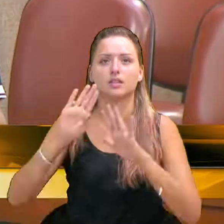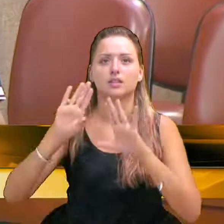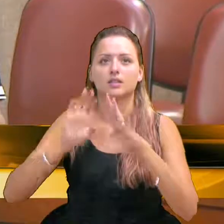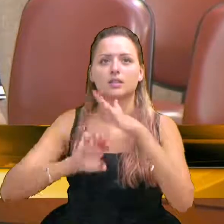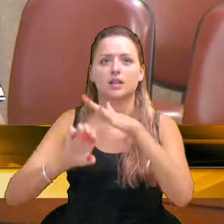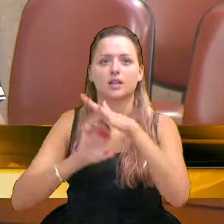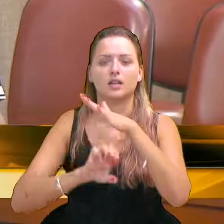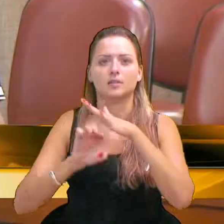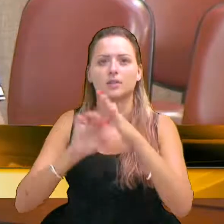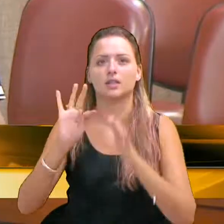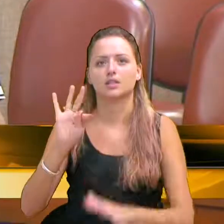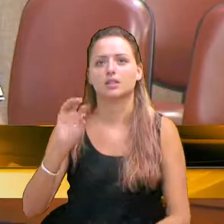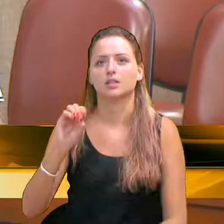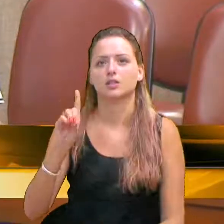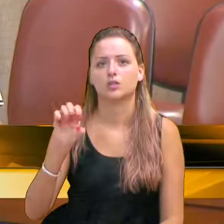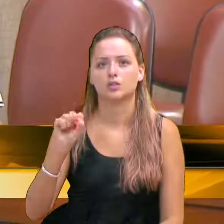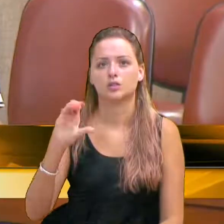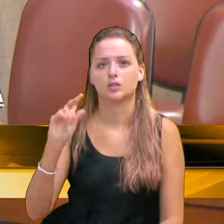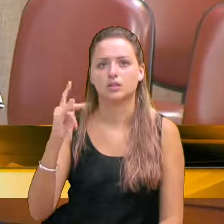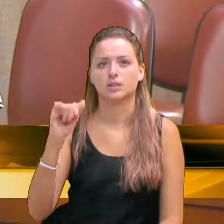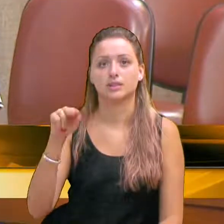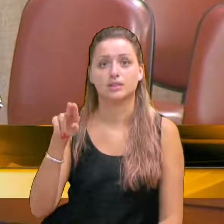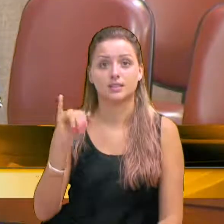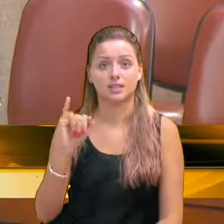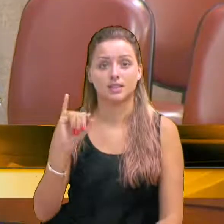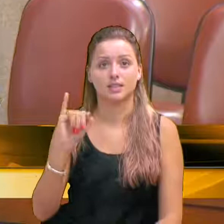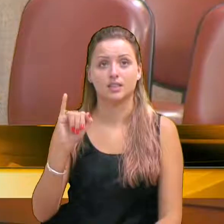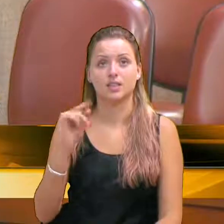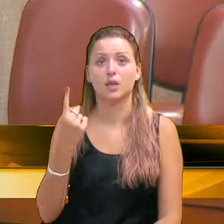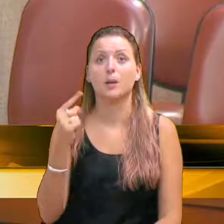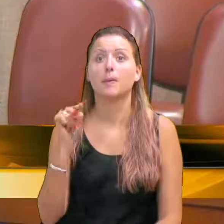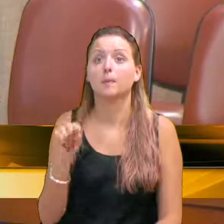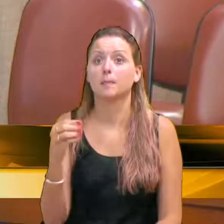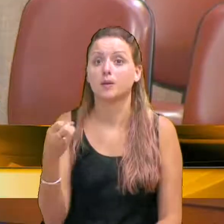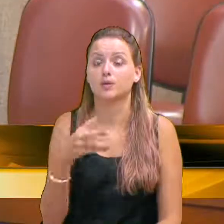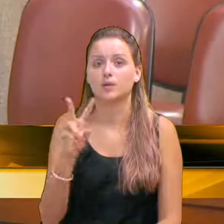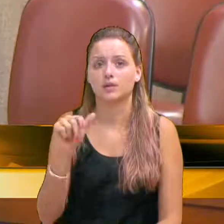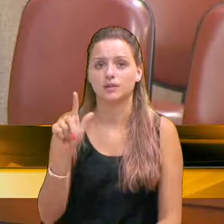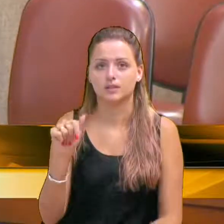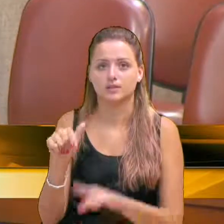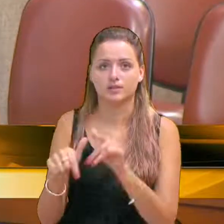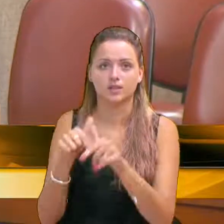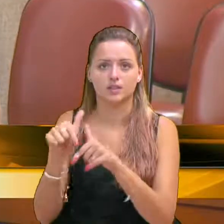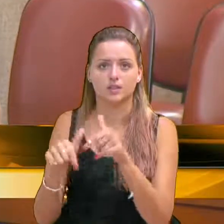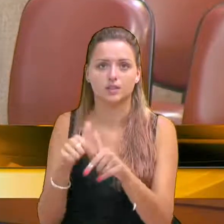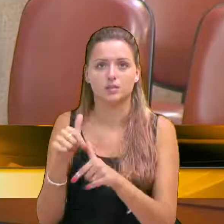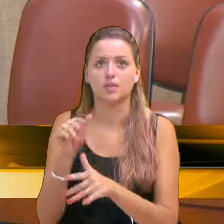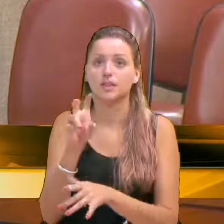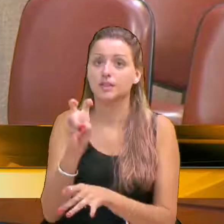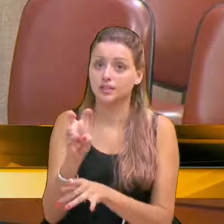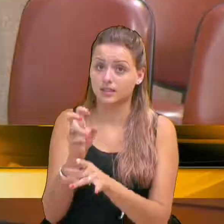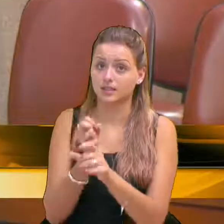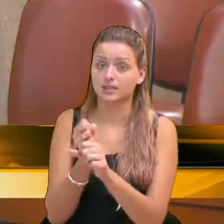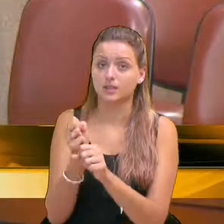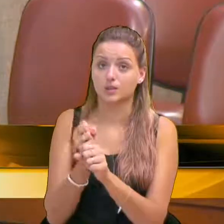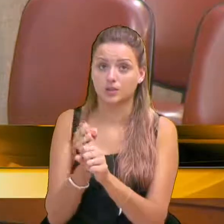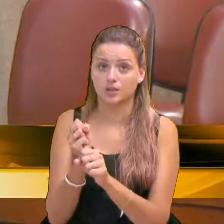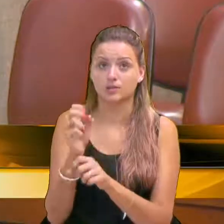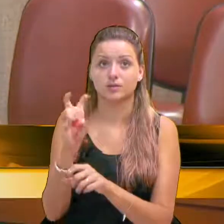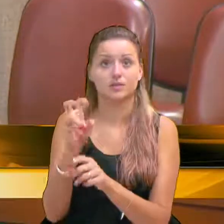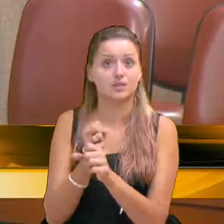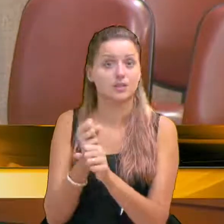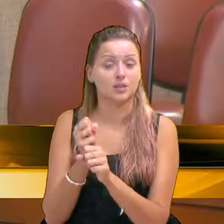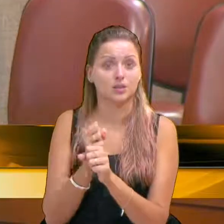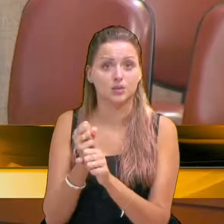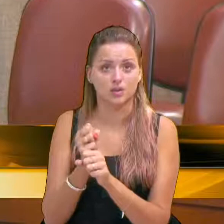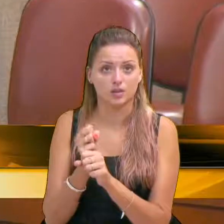96 mil metros quadrados de fábrica, 1.000 empregos direto, 5 anos. 5 anos.